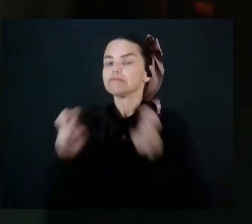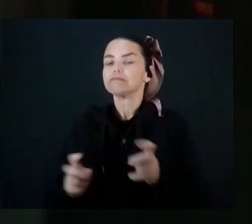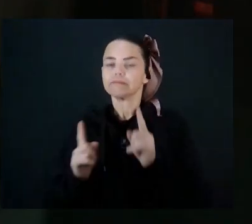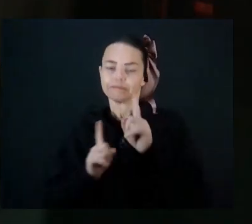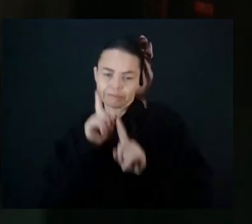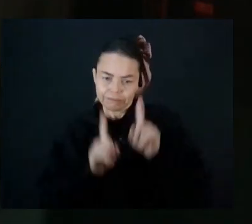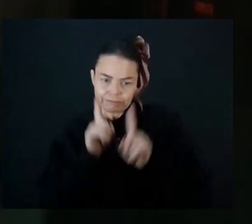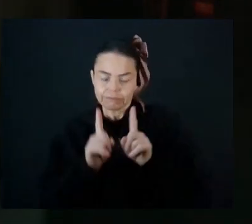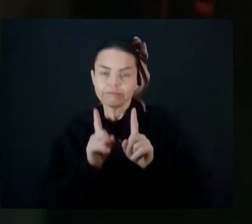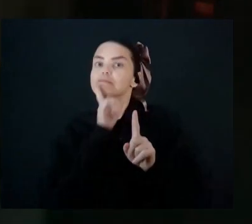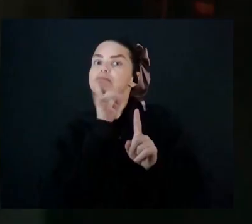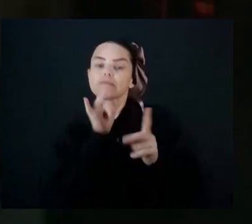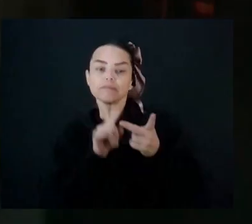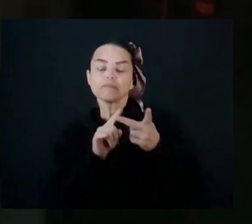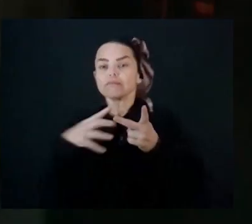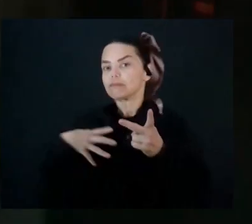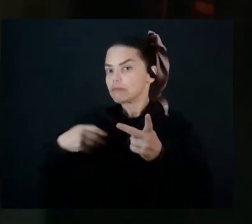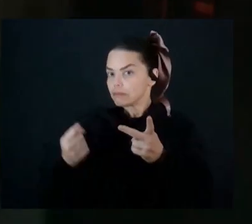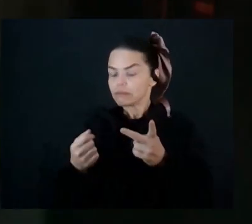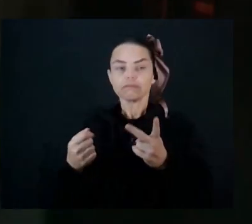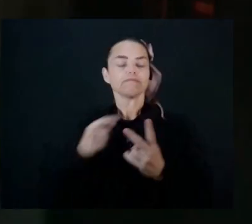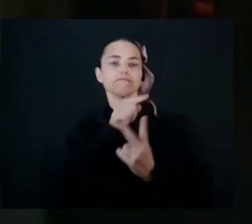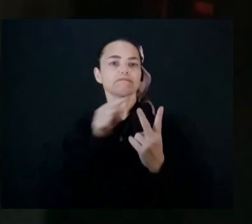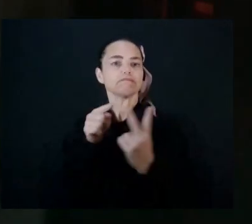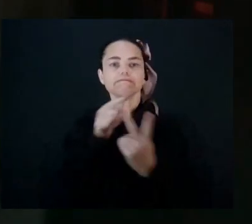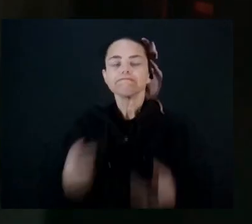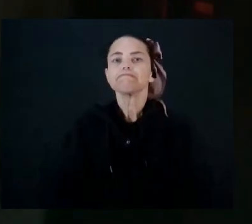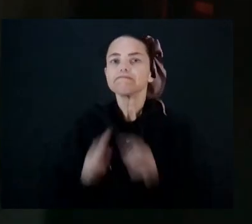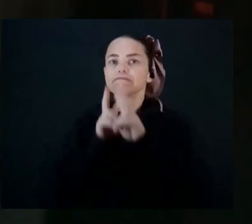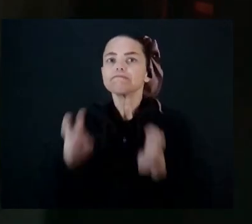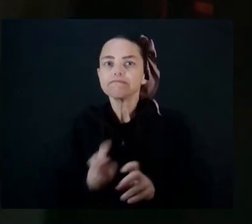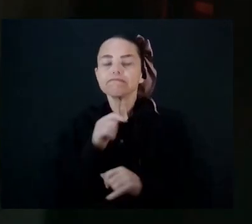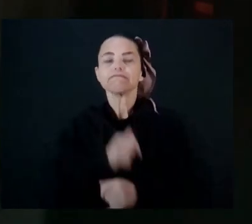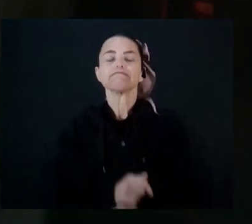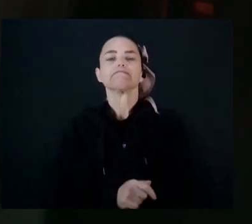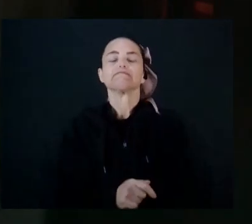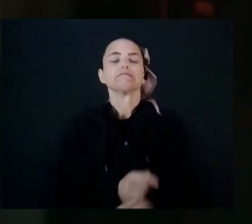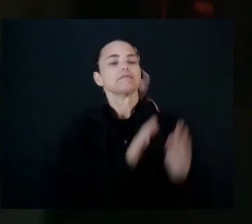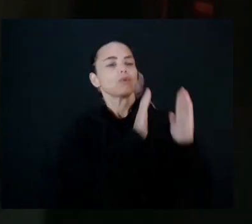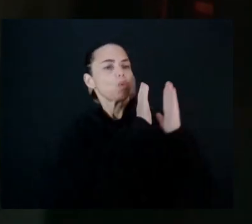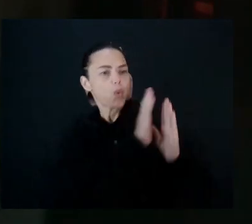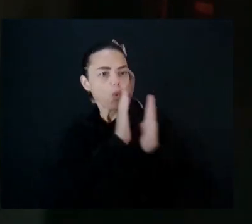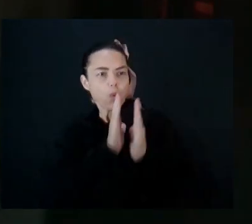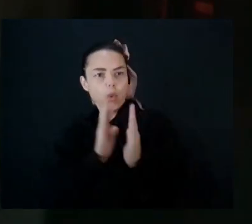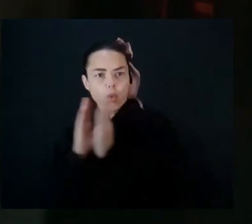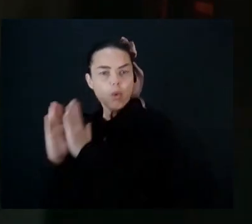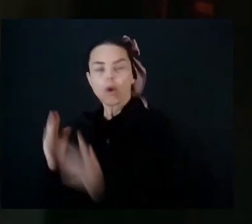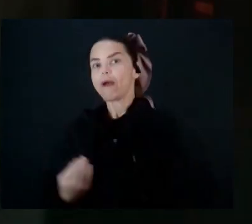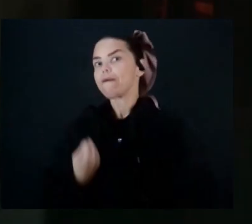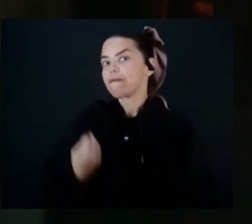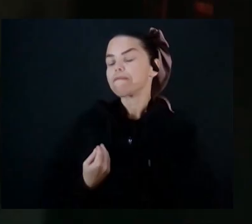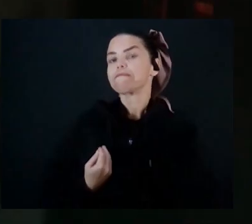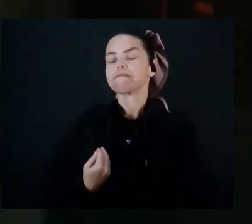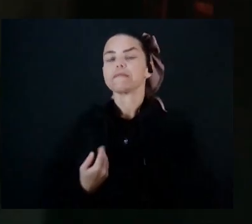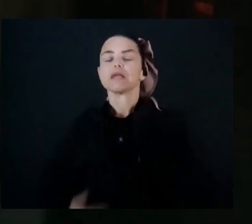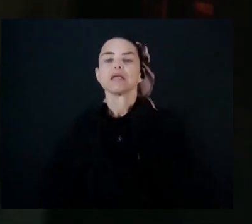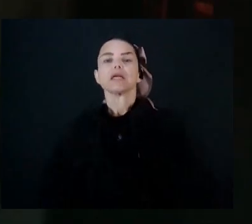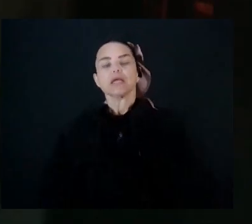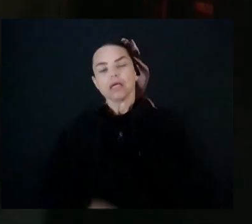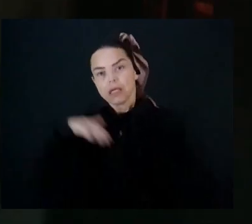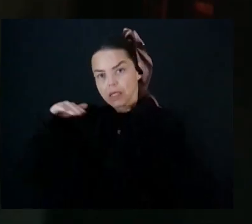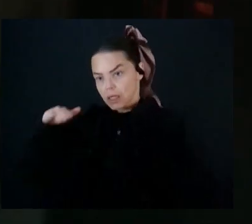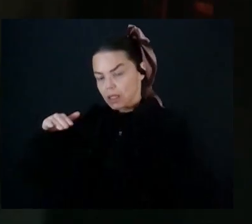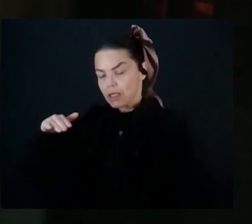e filhos, e é um assunto que permeia por todas as fases da vida, né, da criança, desde lá